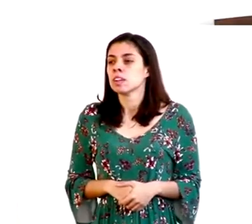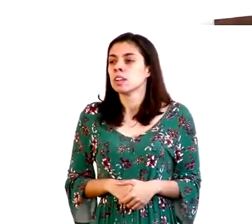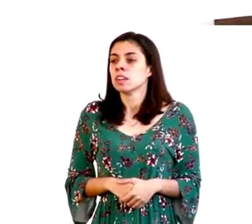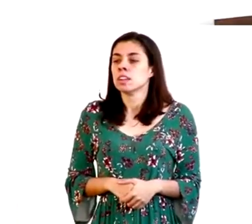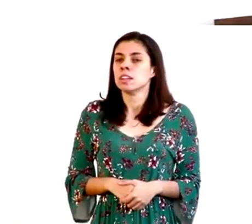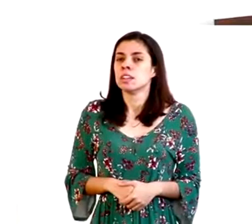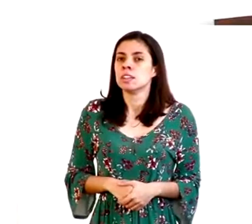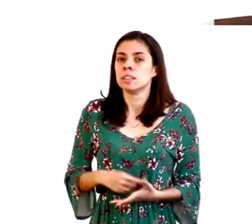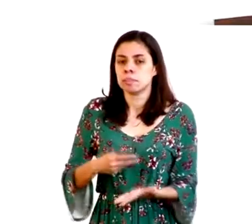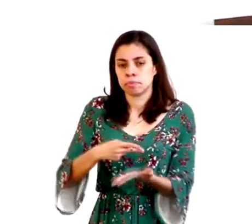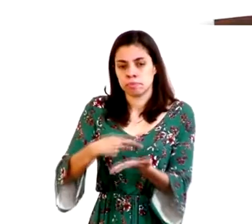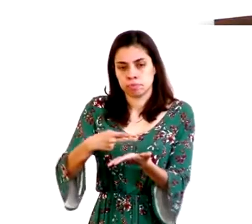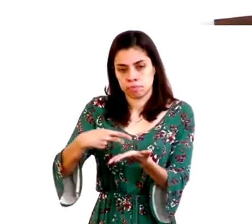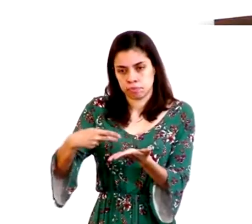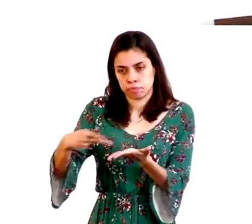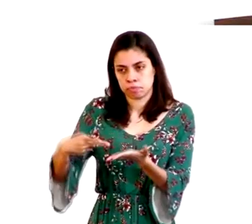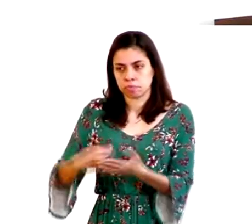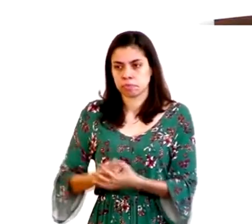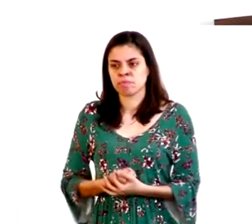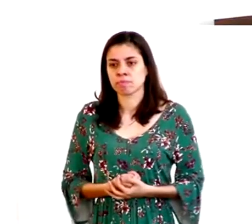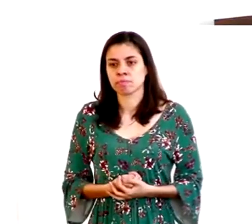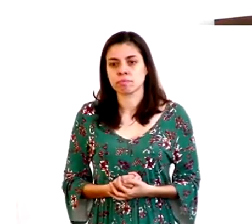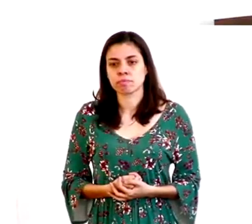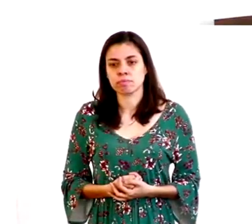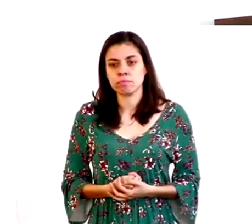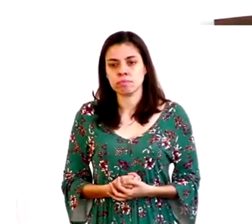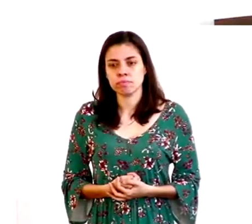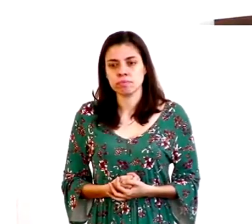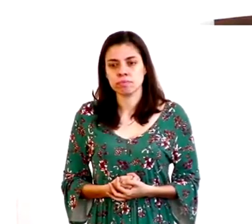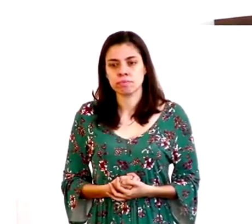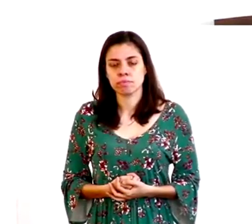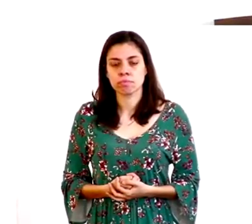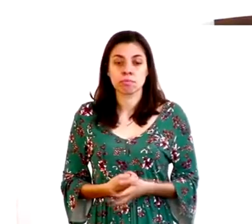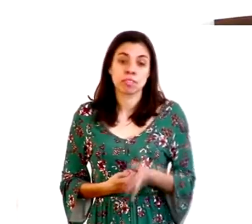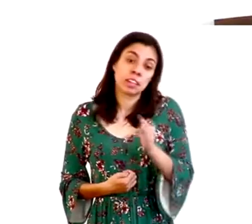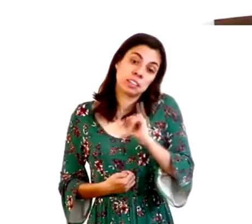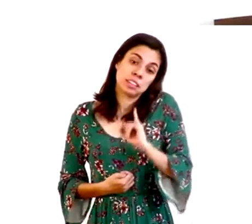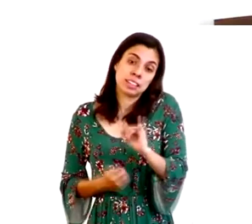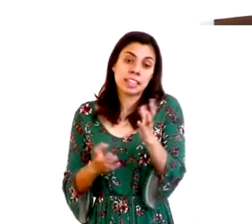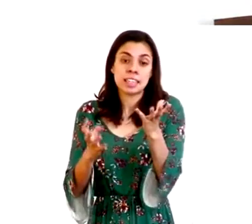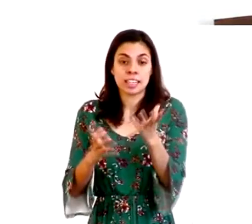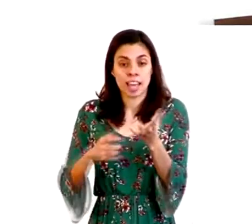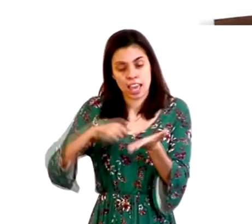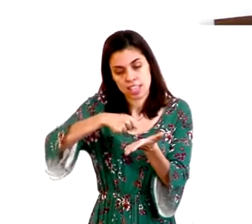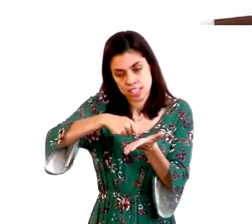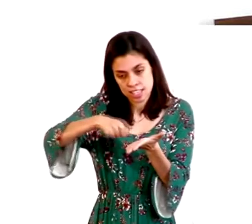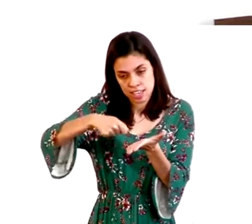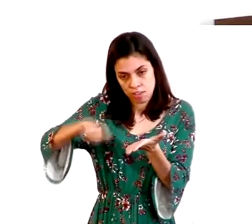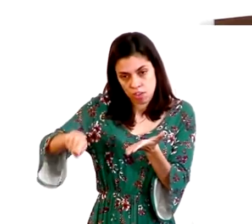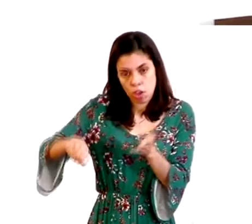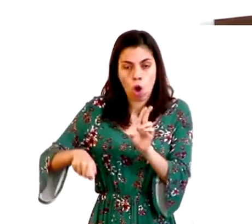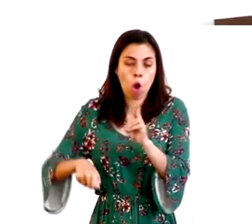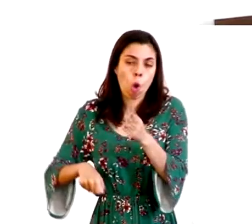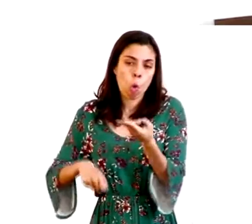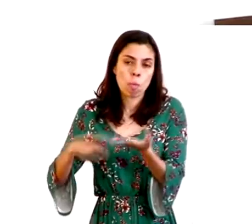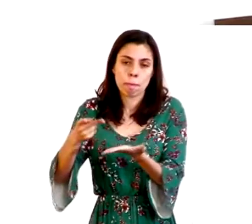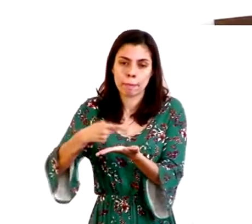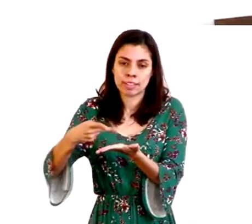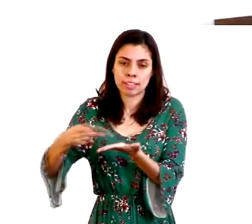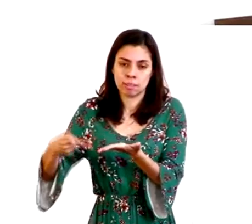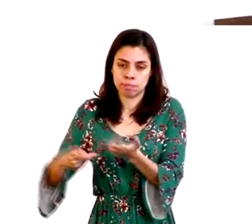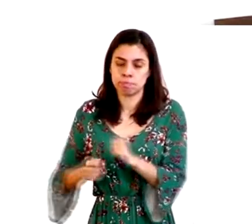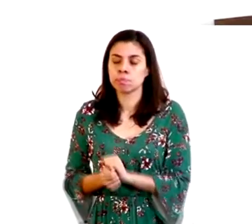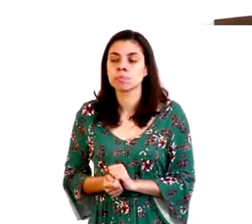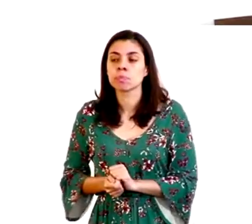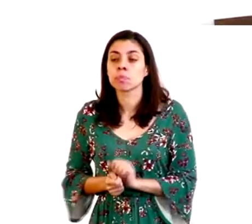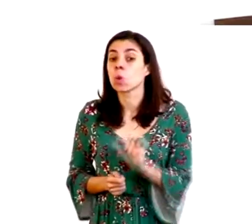podem então, nessa manhã, desenhar o universo, com todos